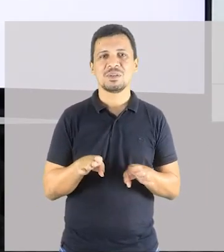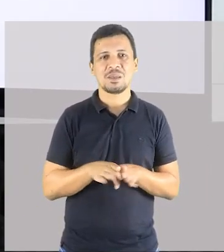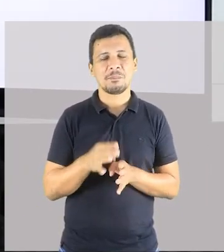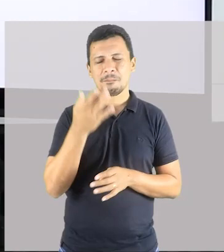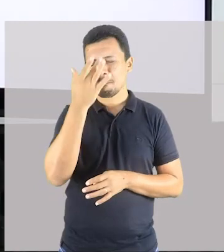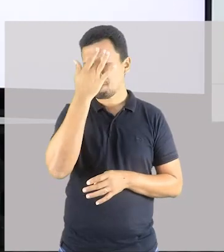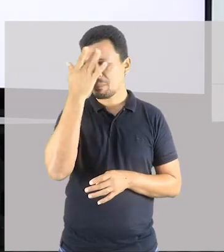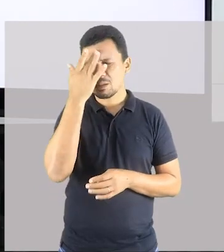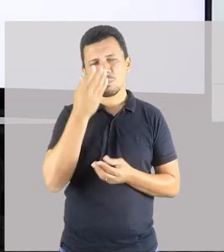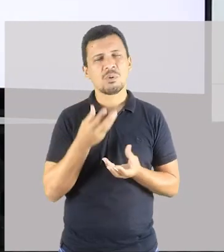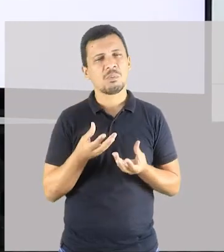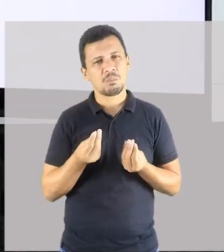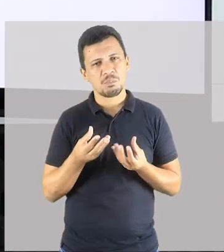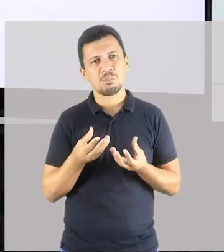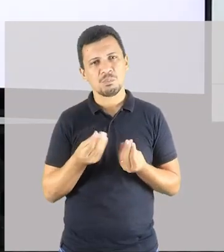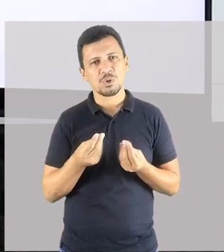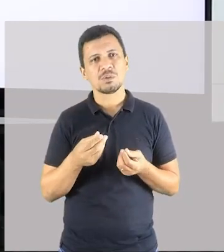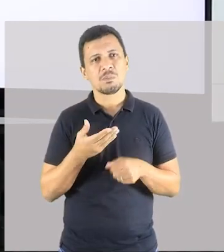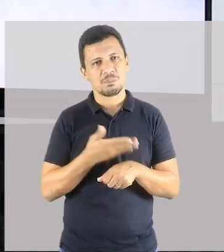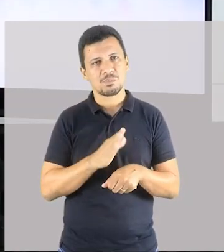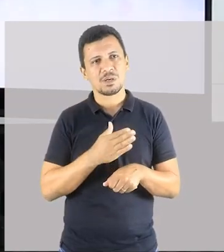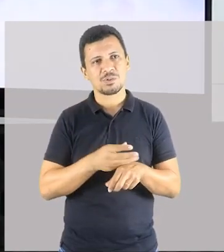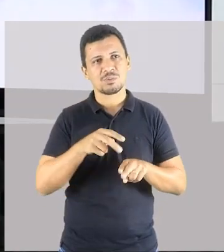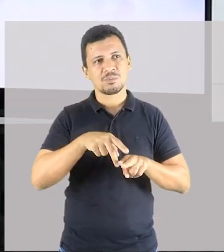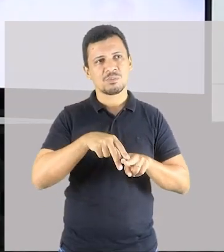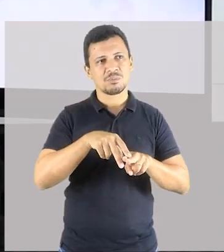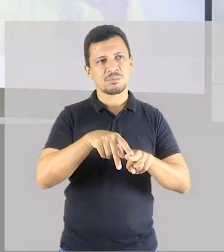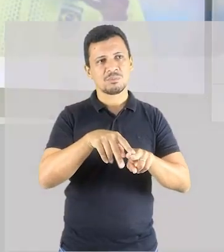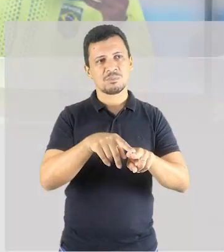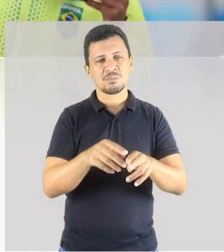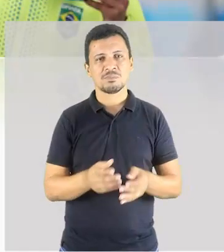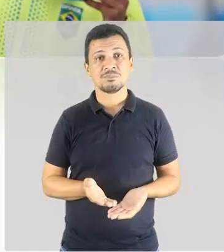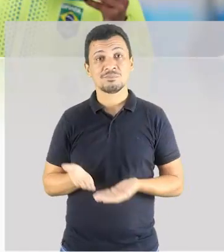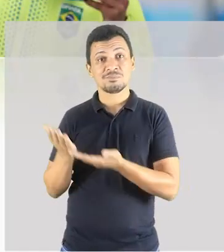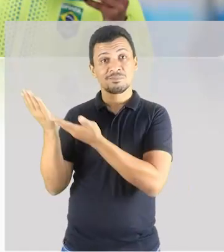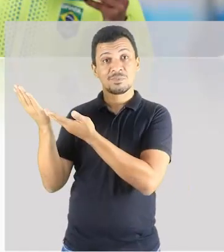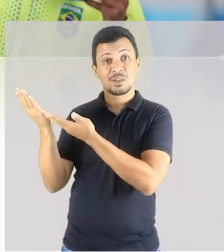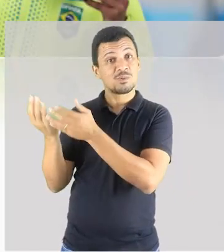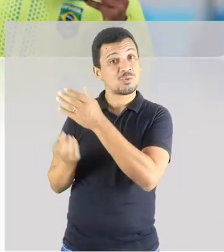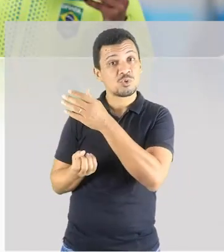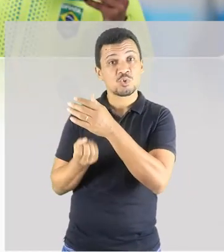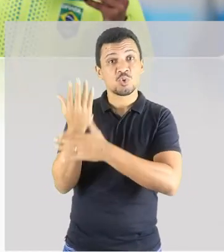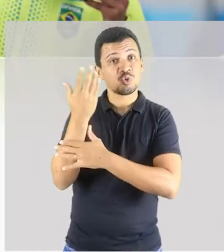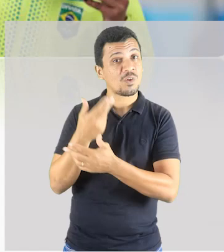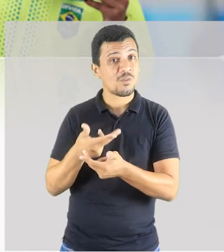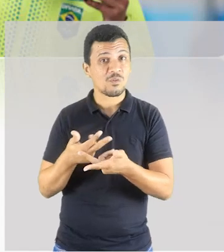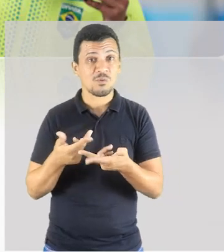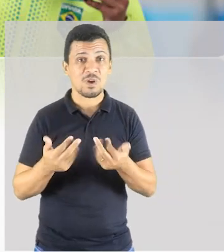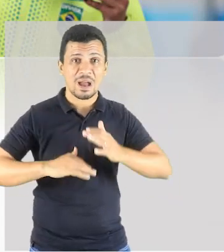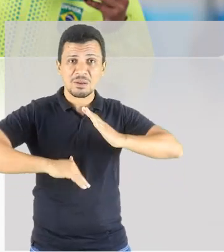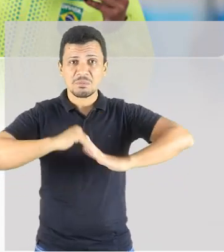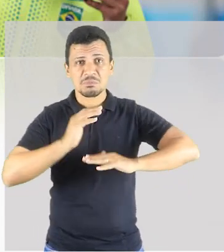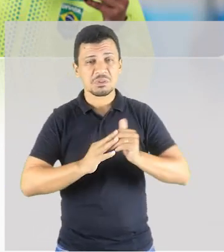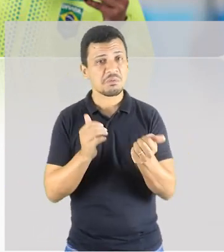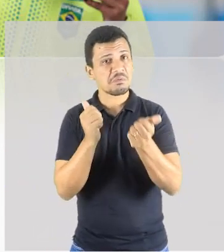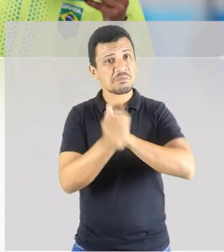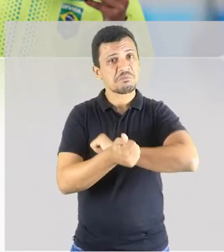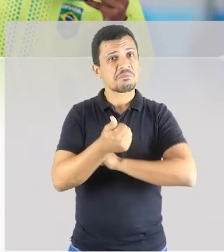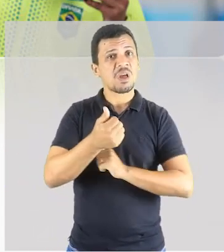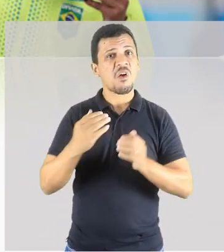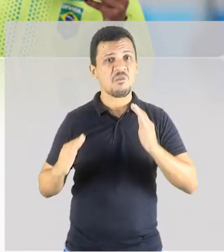popularidade dentro do nosso país. E aí isso fez nascer vários esportistas de